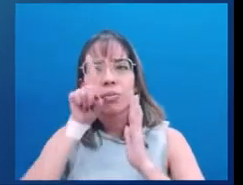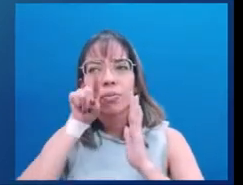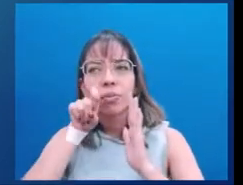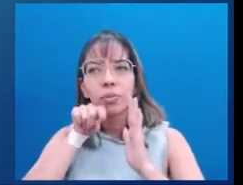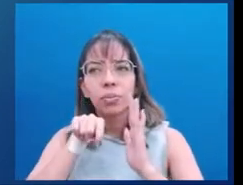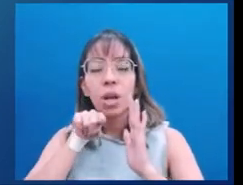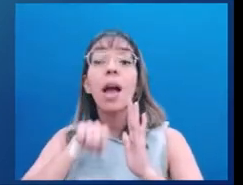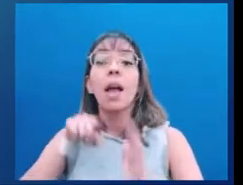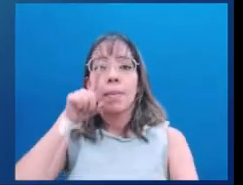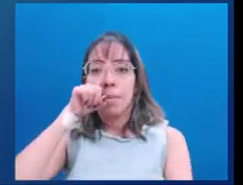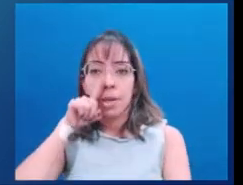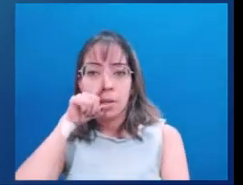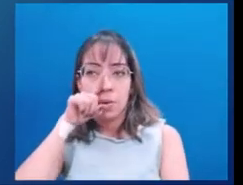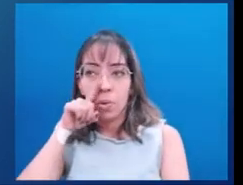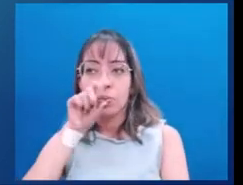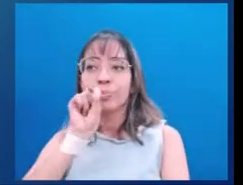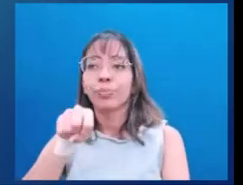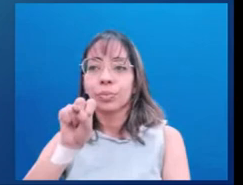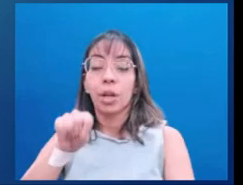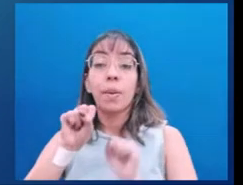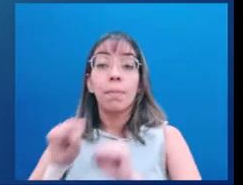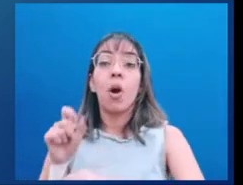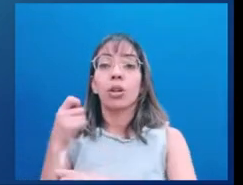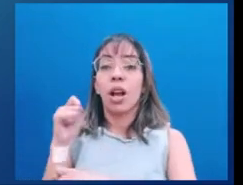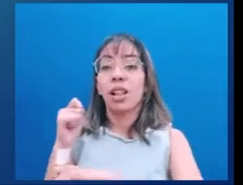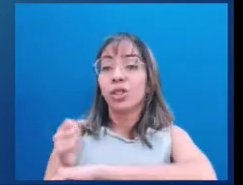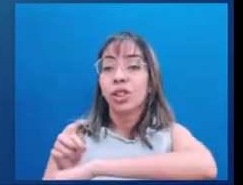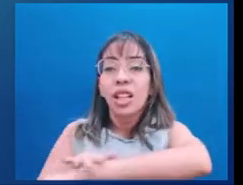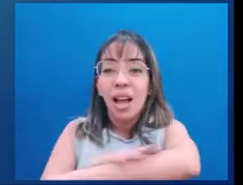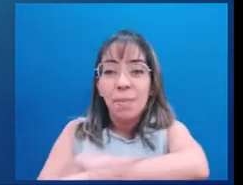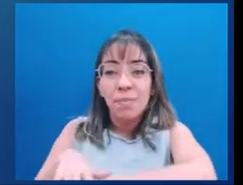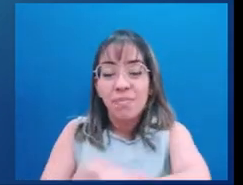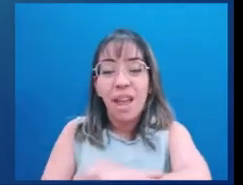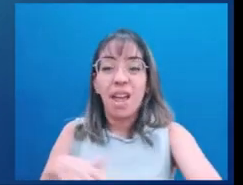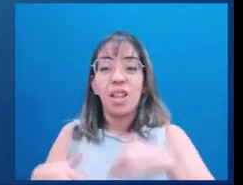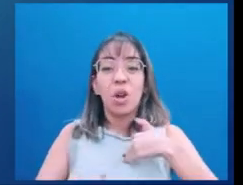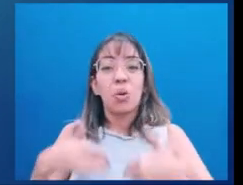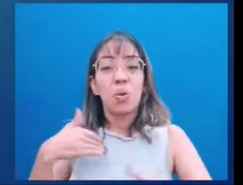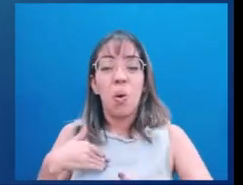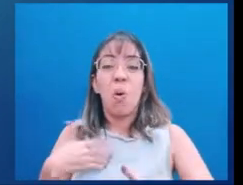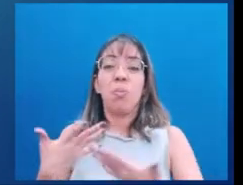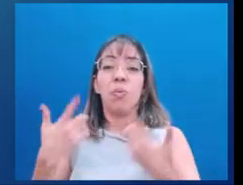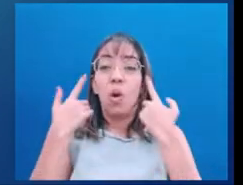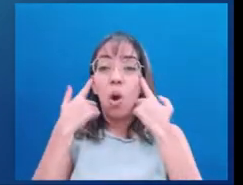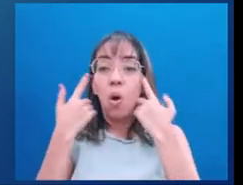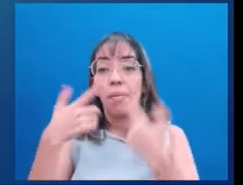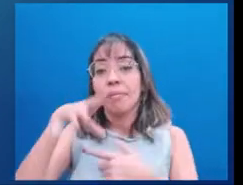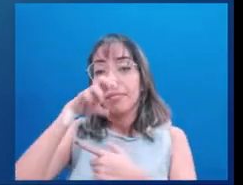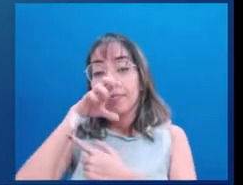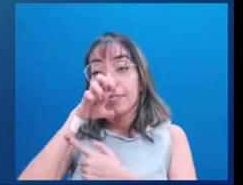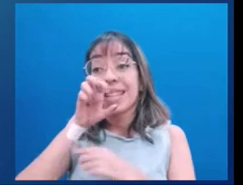Significa que o produto é um produto nocivo, tá? Pode provocar alergias, eczema, irritação dos olhos,